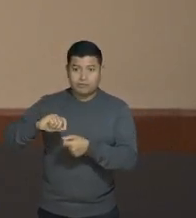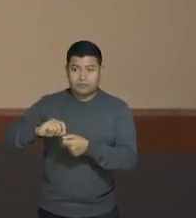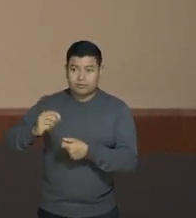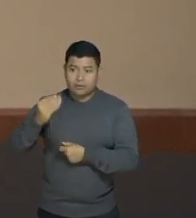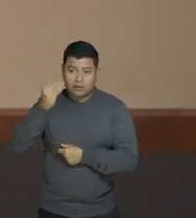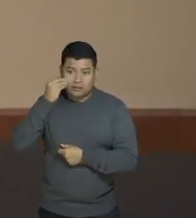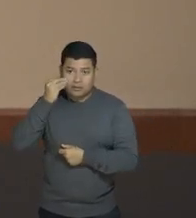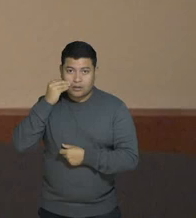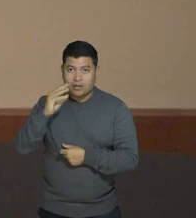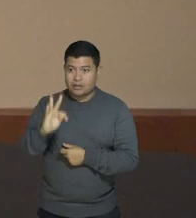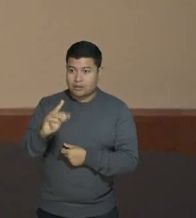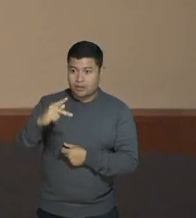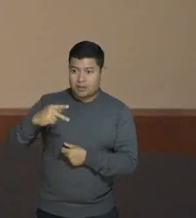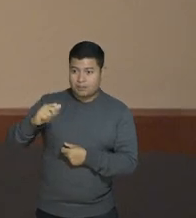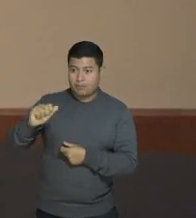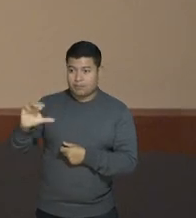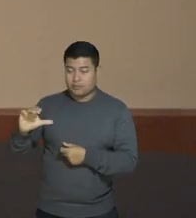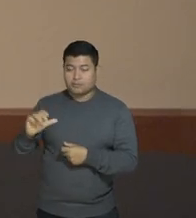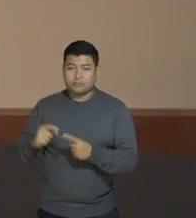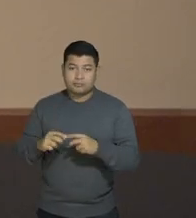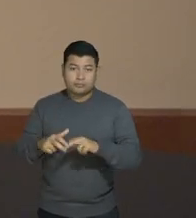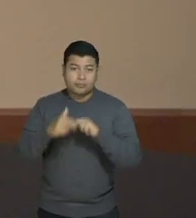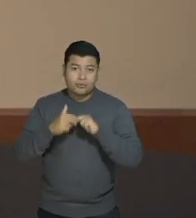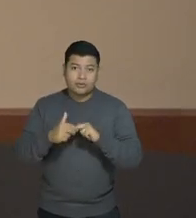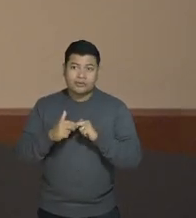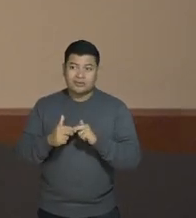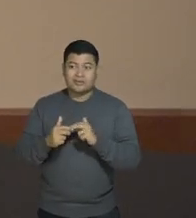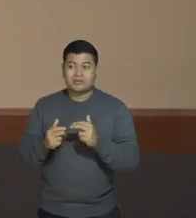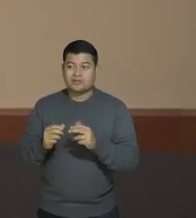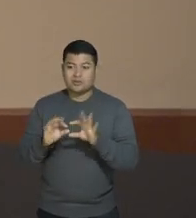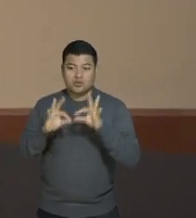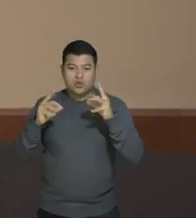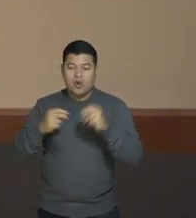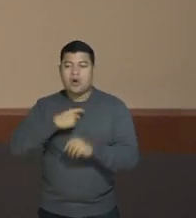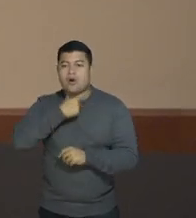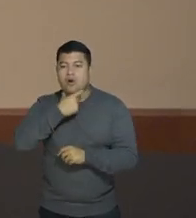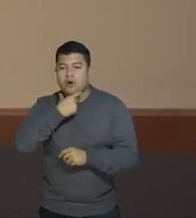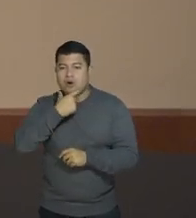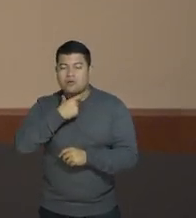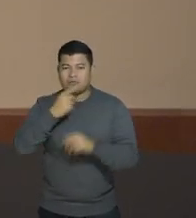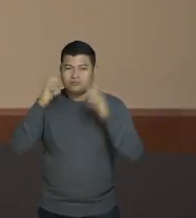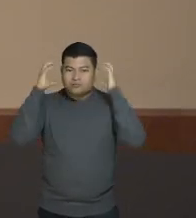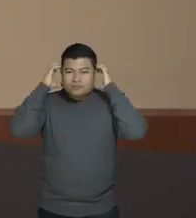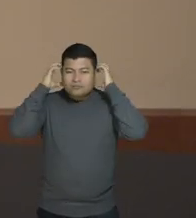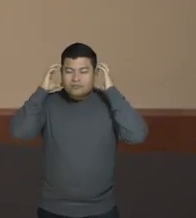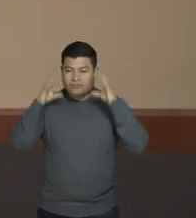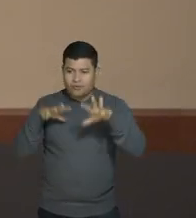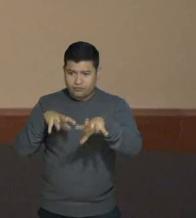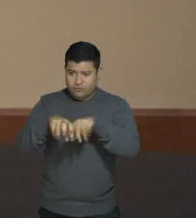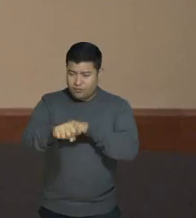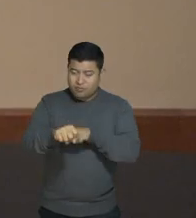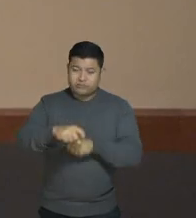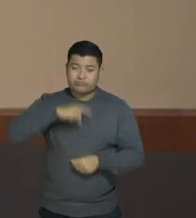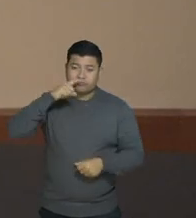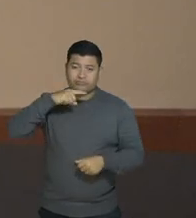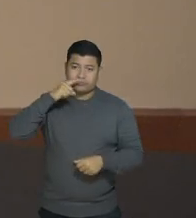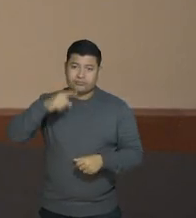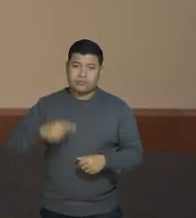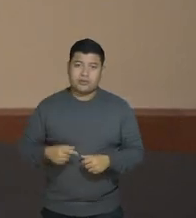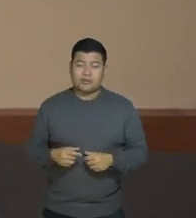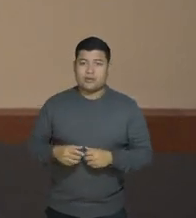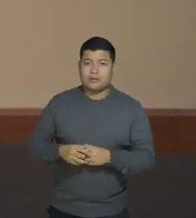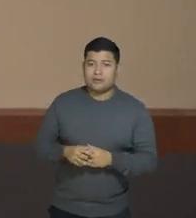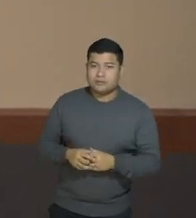que vão fazer. Então, a gente ainda tem um número mais limitado e nem todos os locais fazem, porque não são todas as clínicas que oferecem audiometria, por